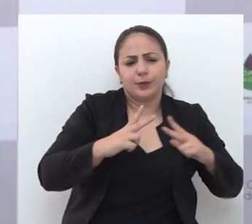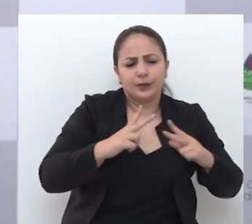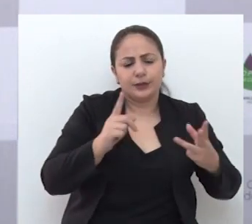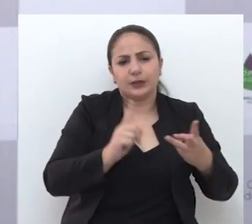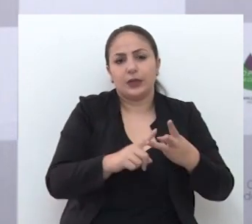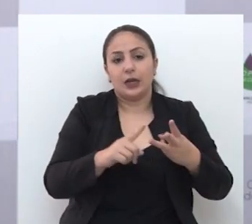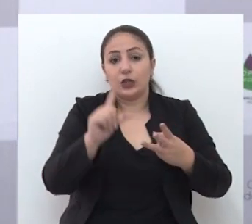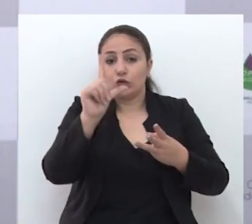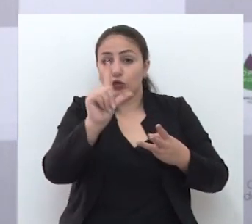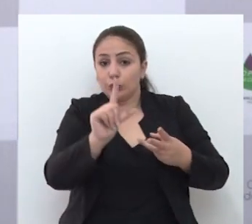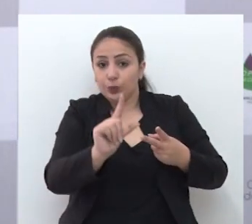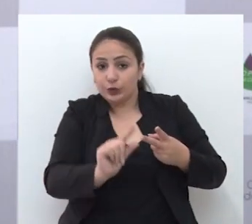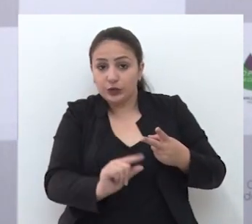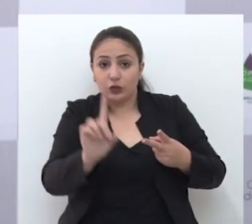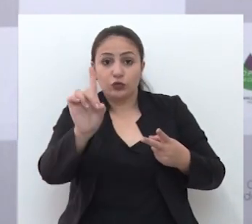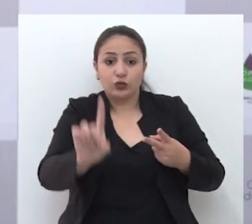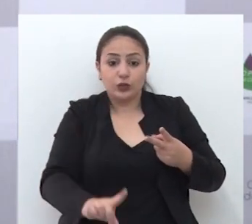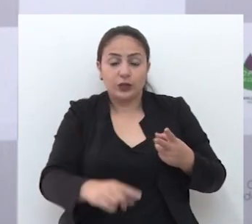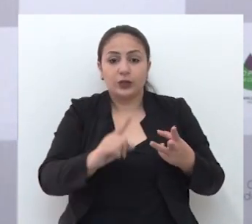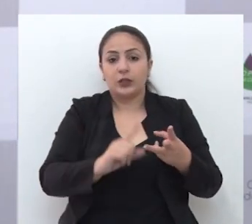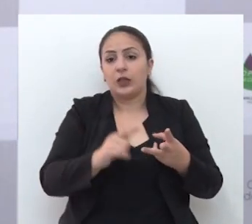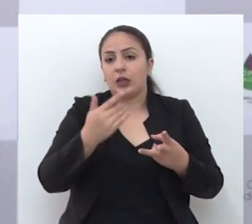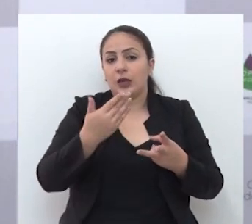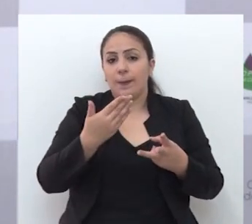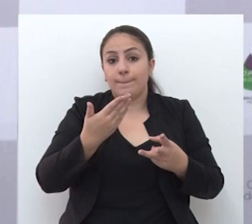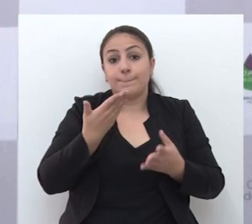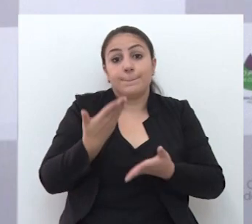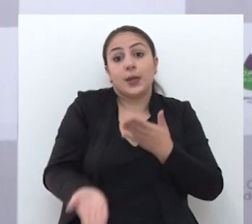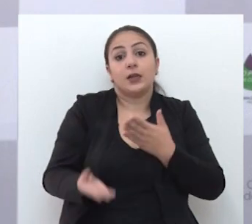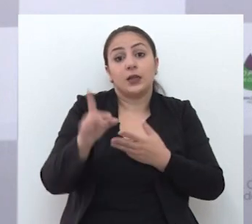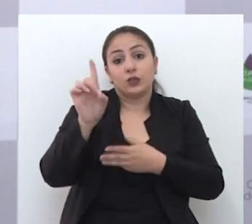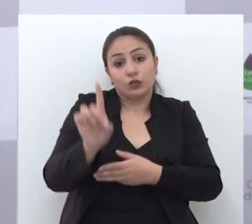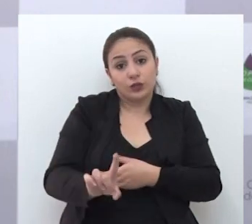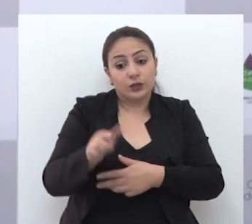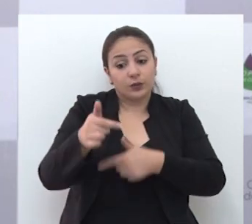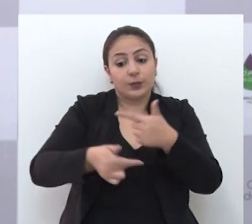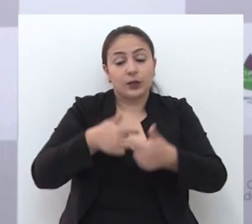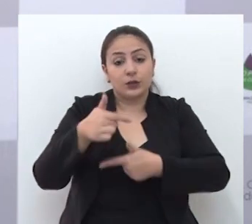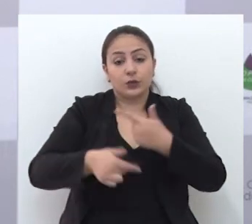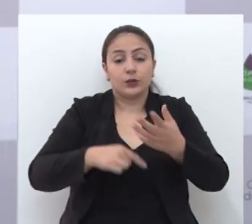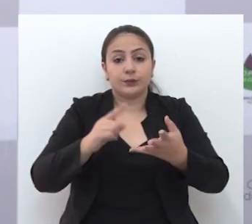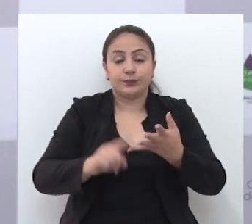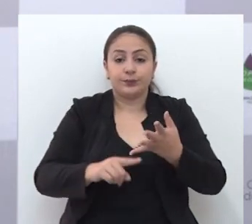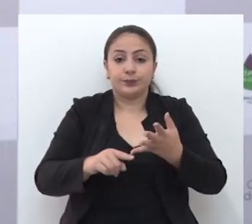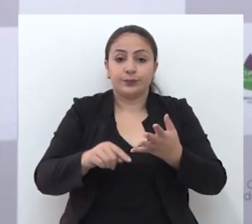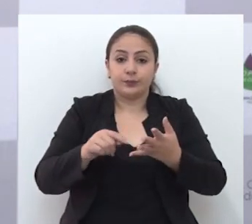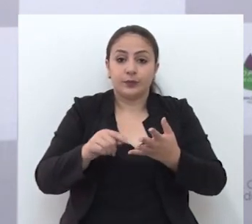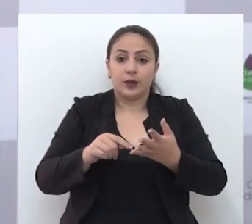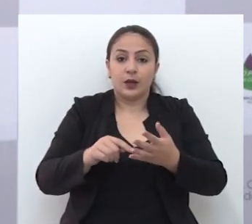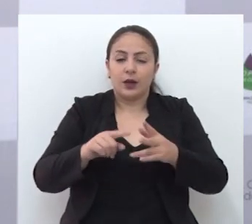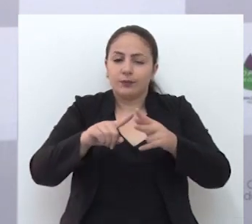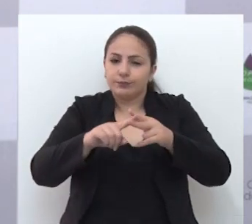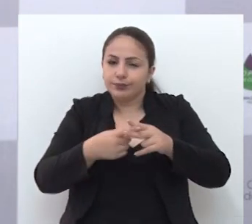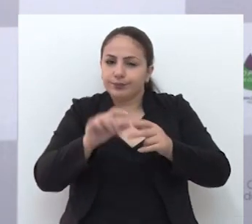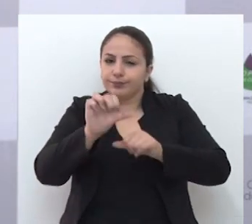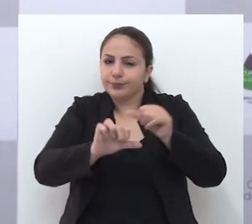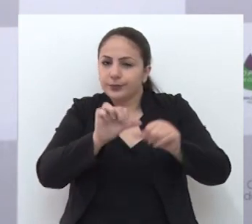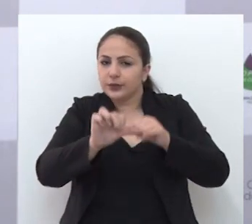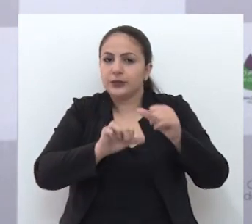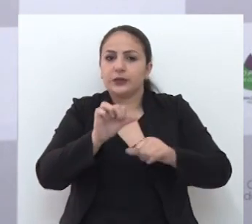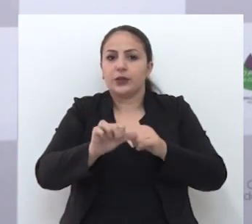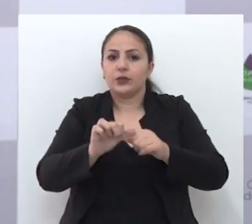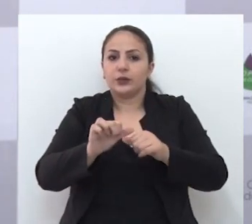Privatizações, redução de direitos, retirada de direitos dos trabalhadores, manutenção da reforma